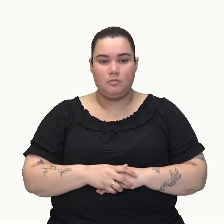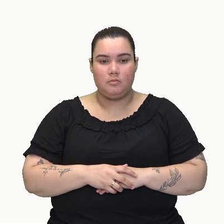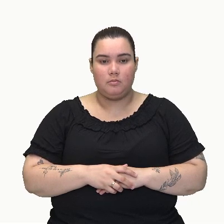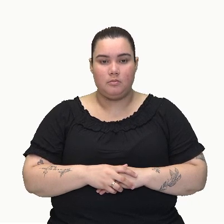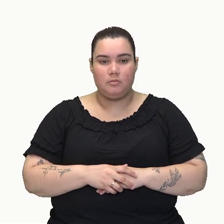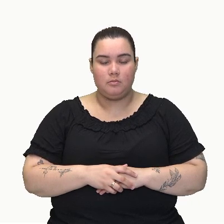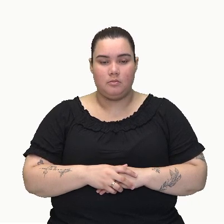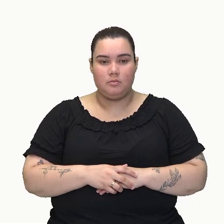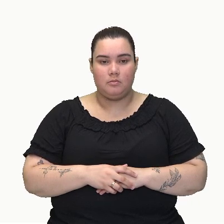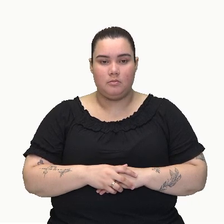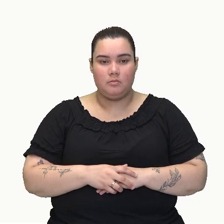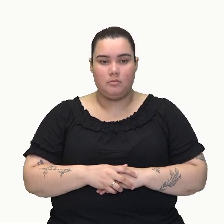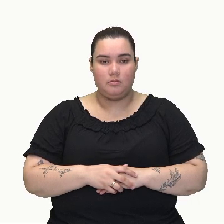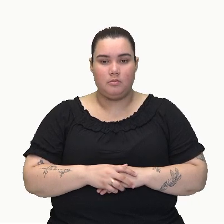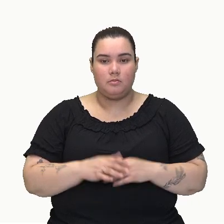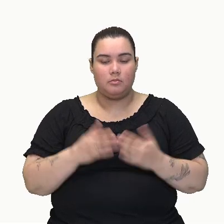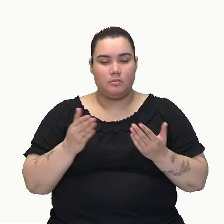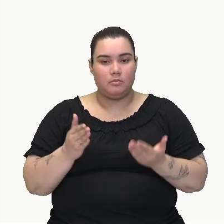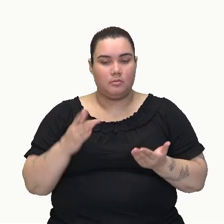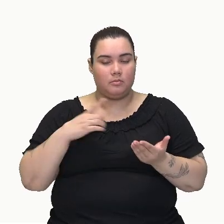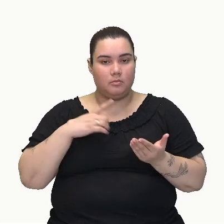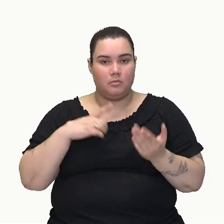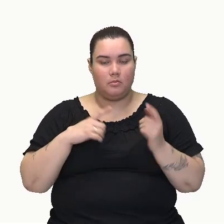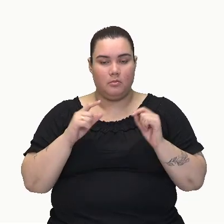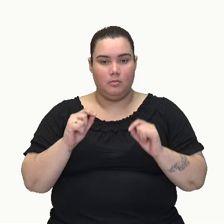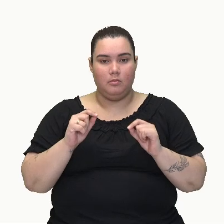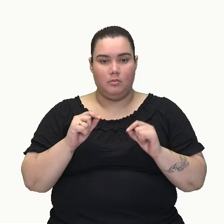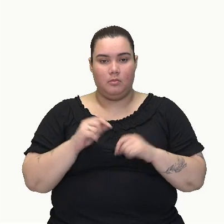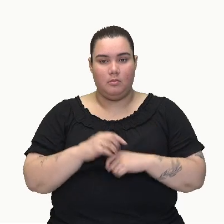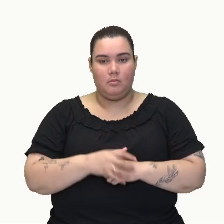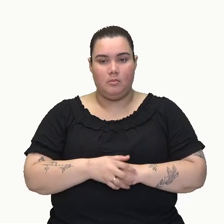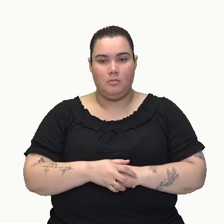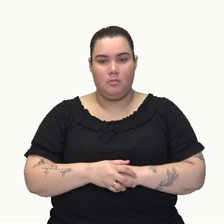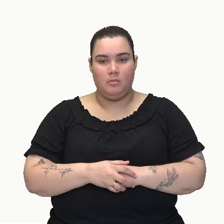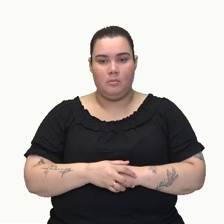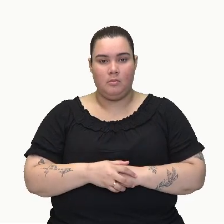E quando nós tomarmos aqui